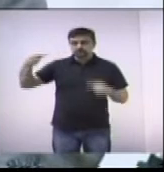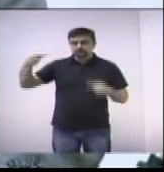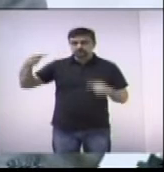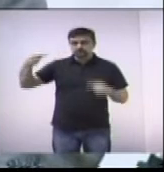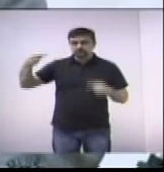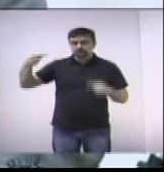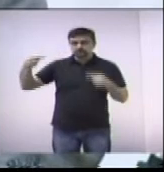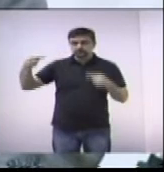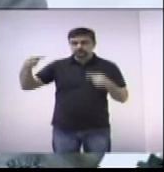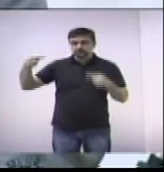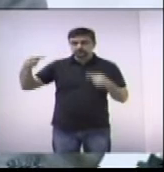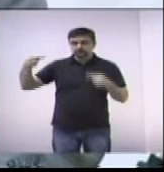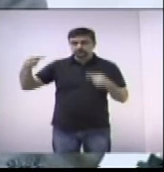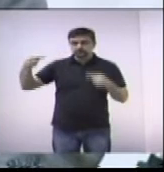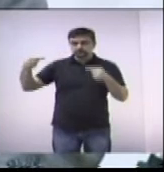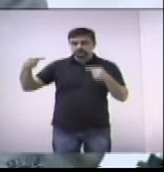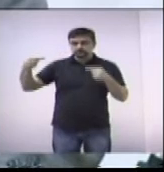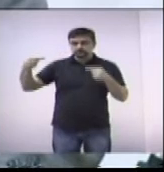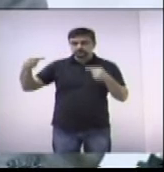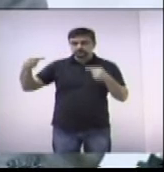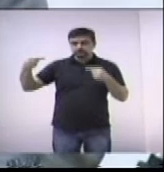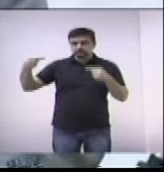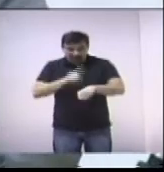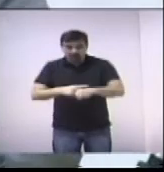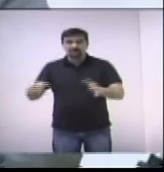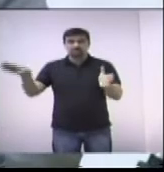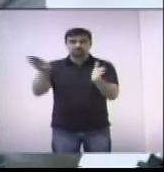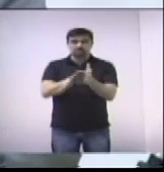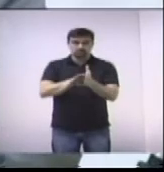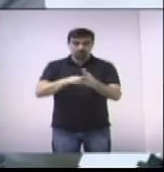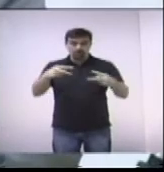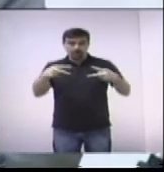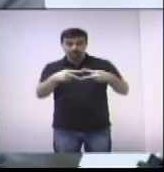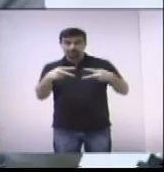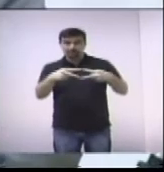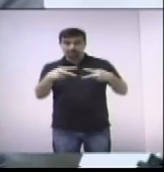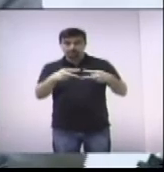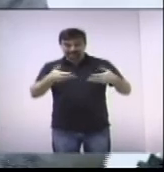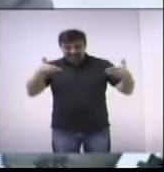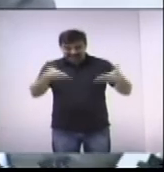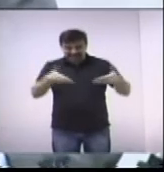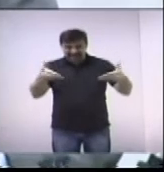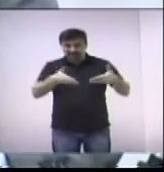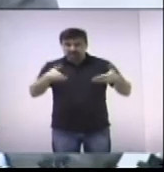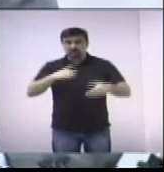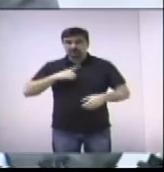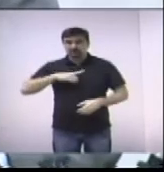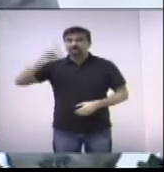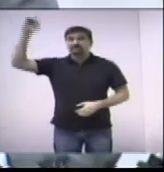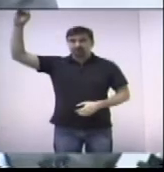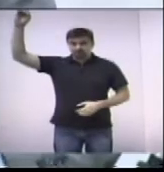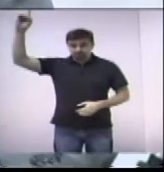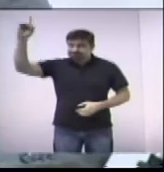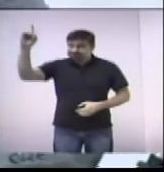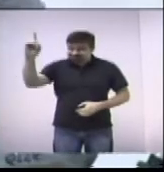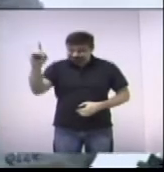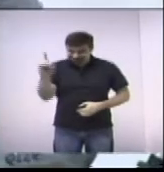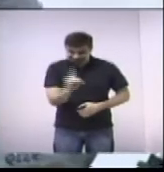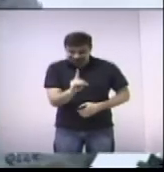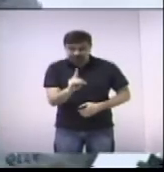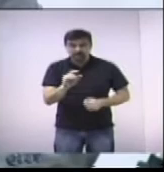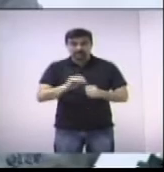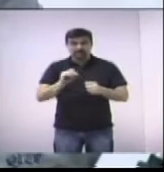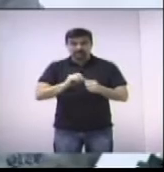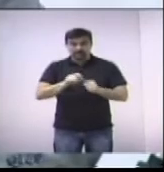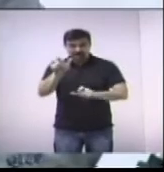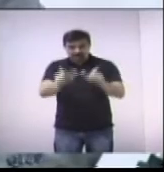espero que chegue a hora da nossa cidade e que essa intervenção divina chegue logo para o bem